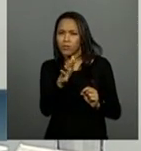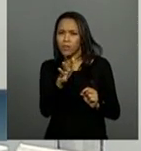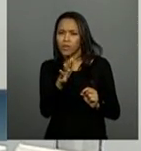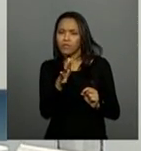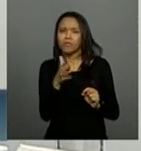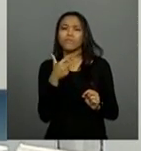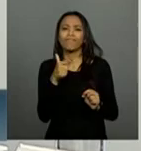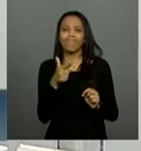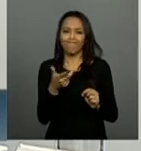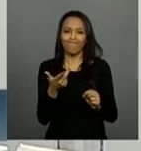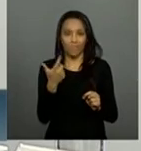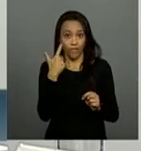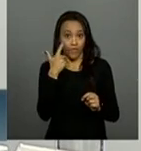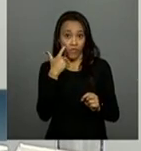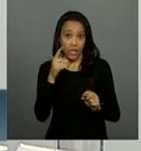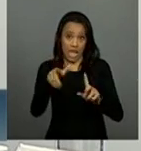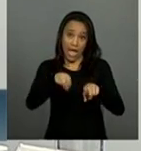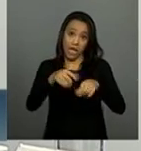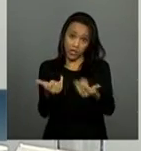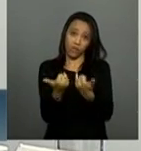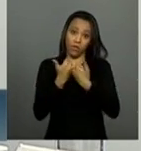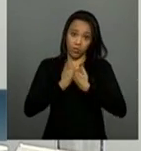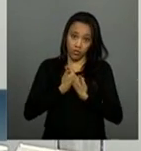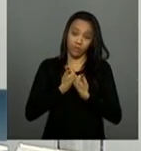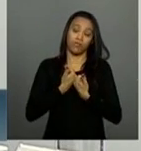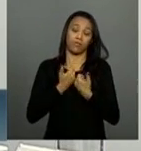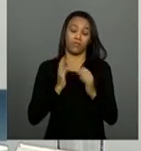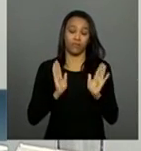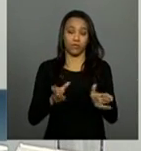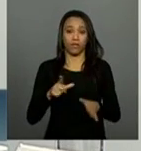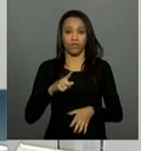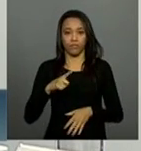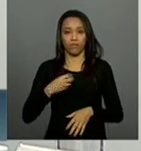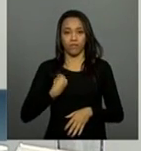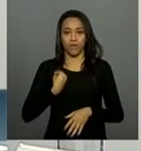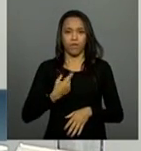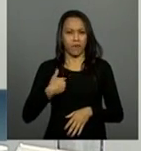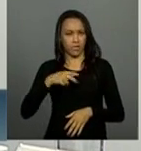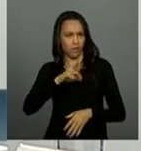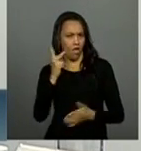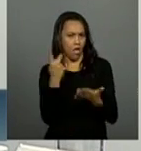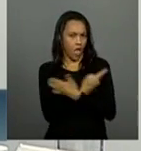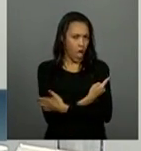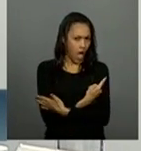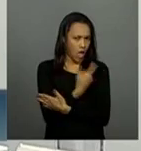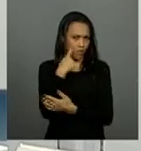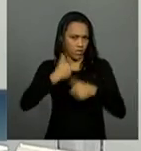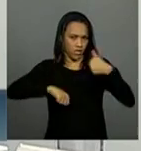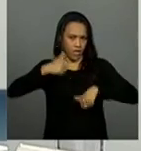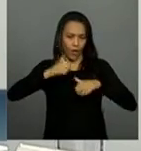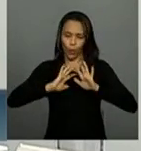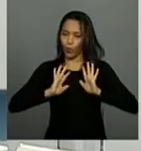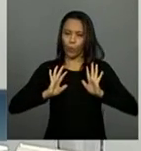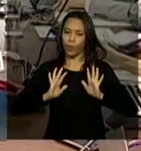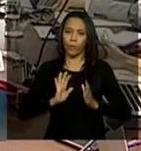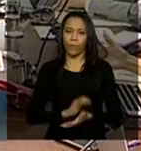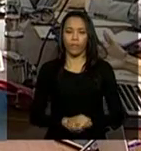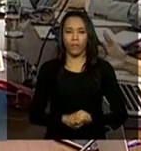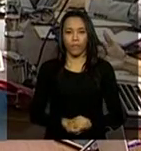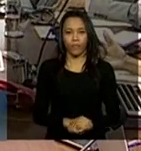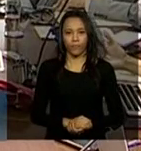é o cenário mais conservador que me deram, que eu prefiro ser mais conservadora. Tá? Mas eu não costumo errar nos meus prognósticos. Tá?